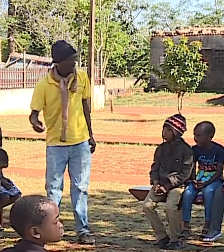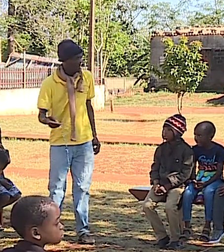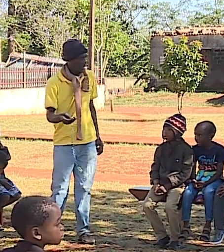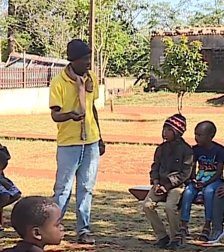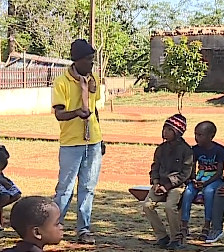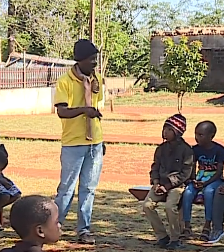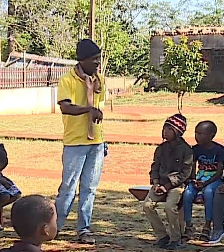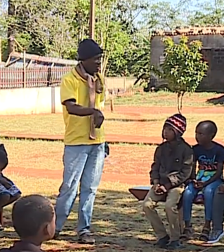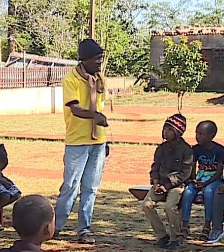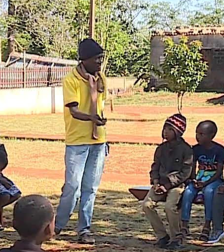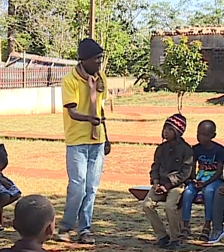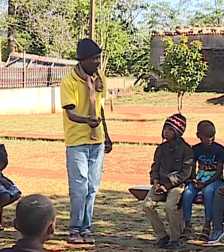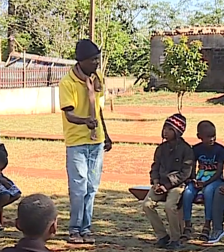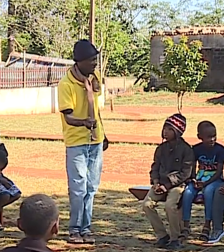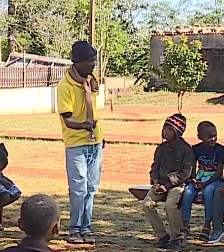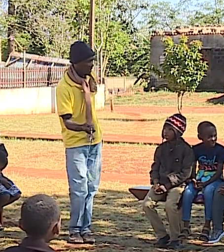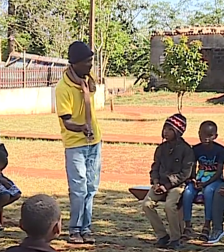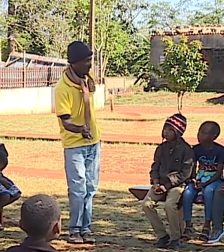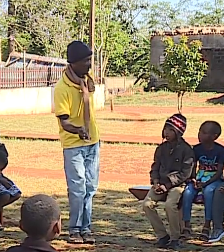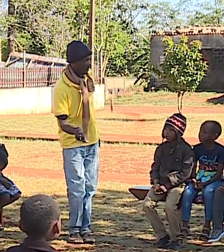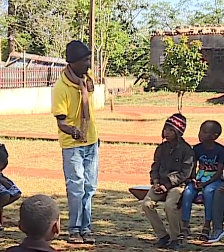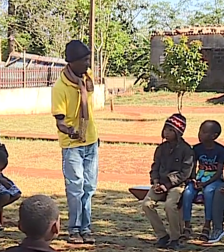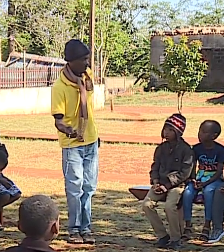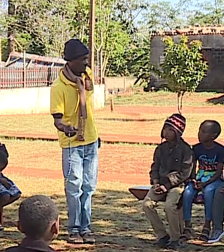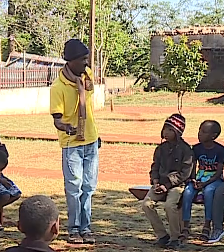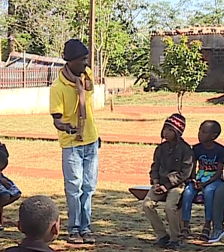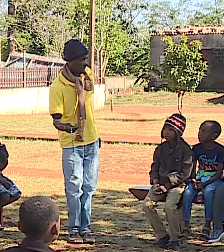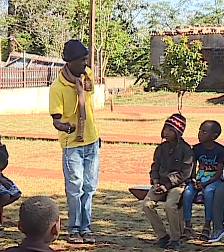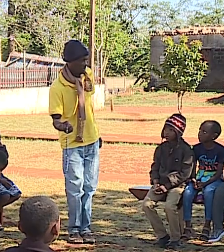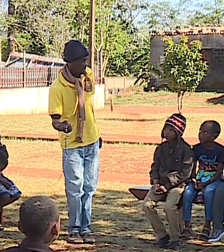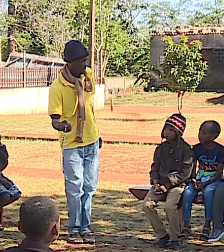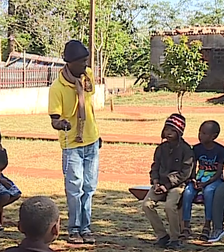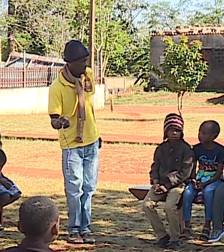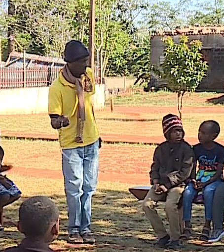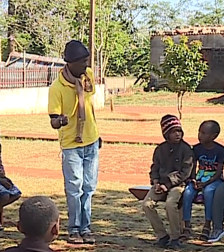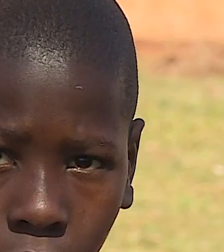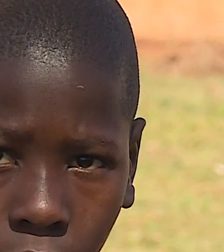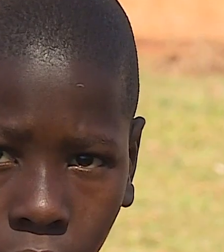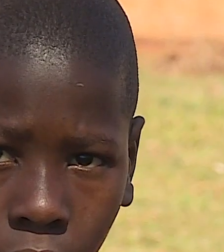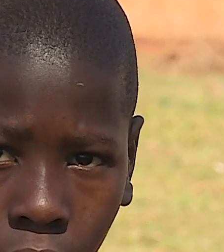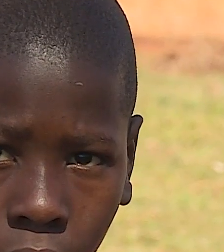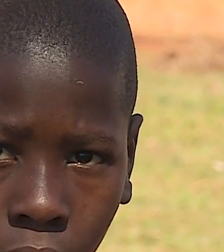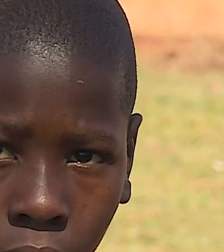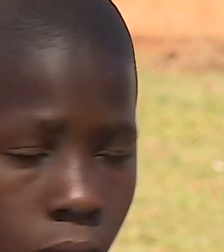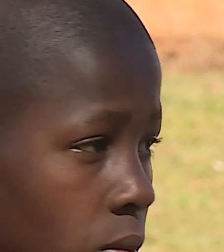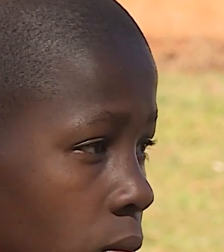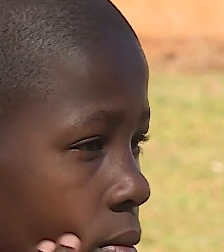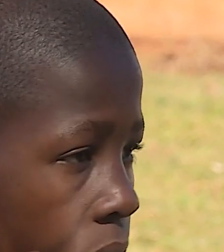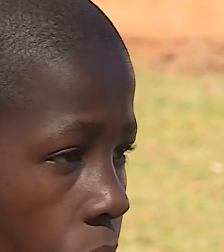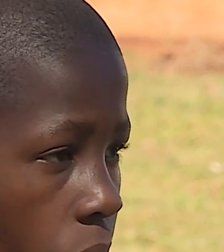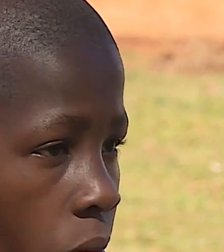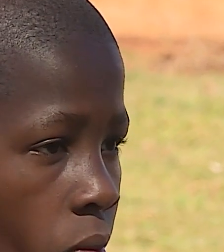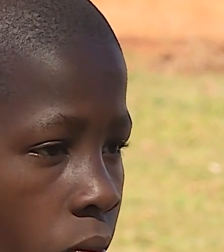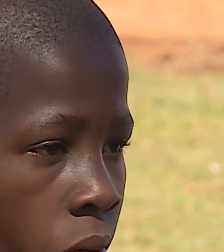um pouco diferente do catolicismo ocidental. É diferente, sobretudo na sua vitalidade